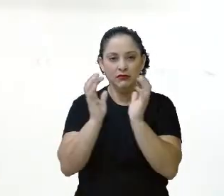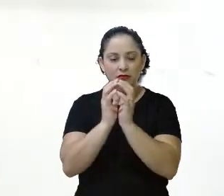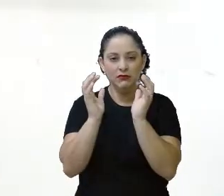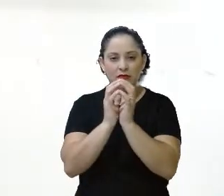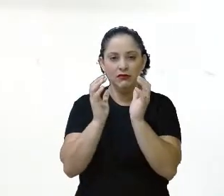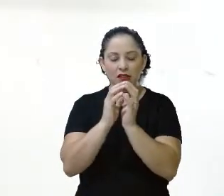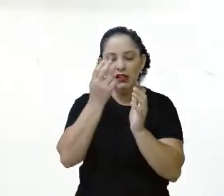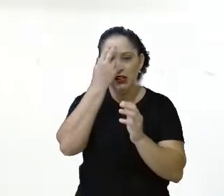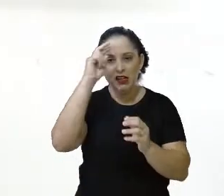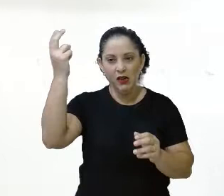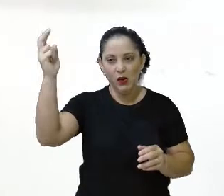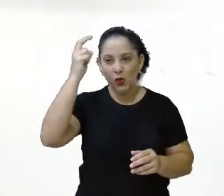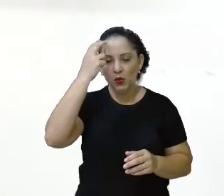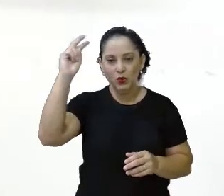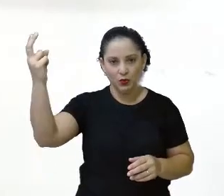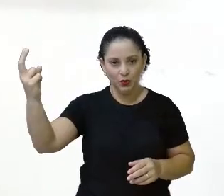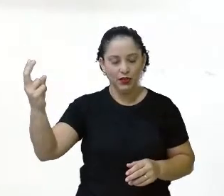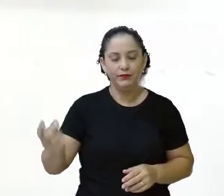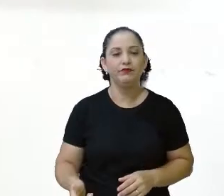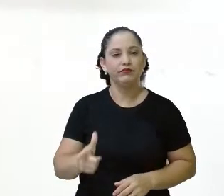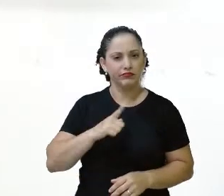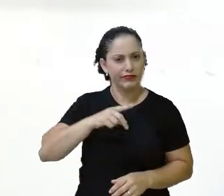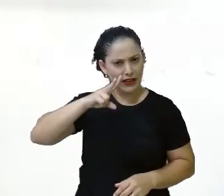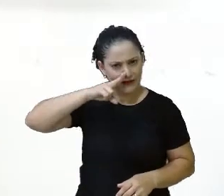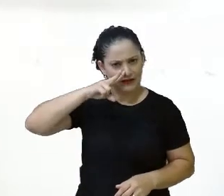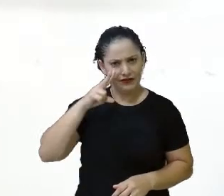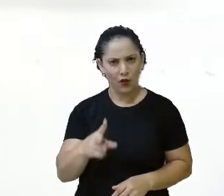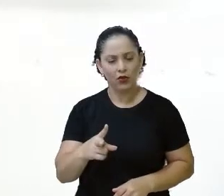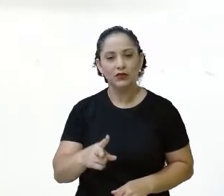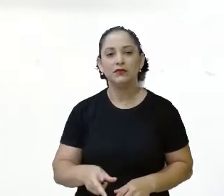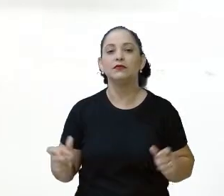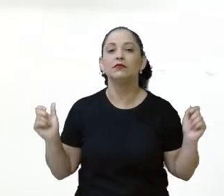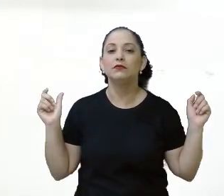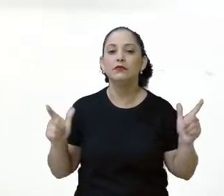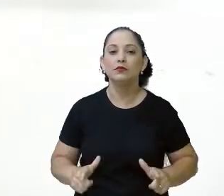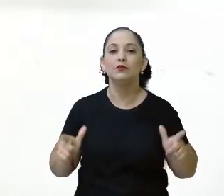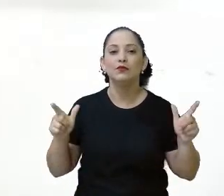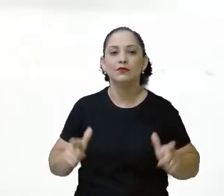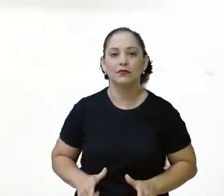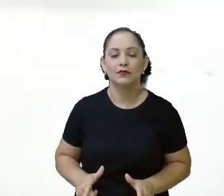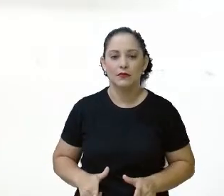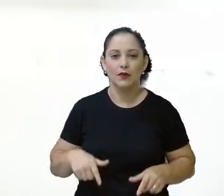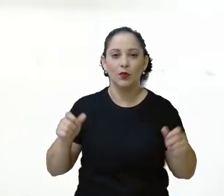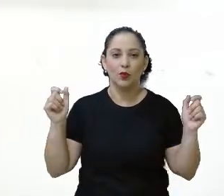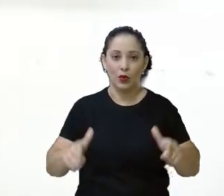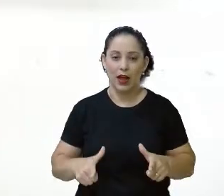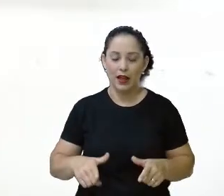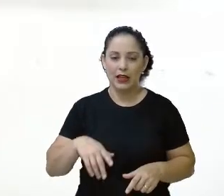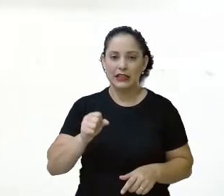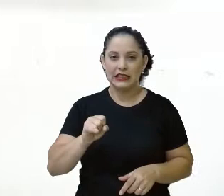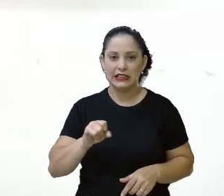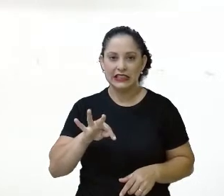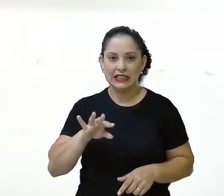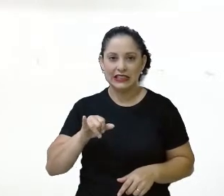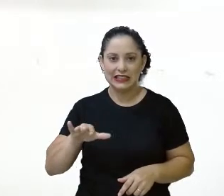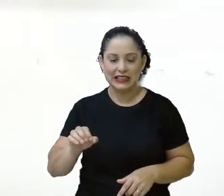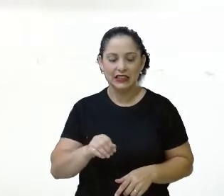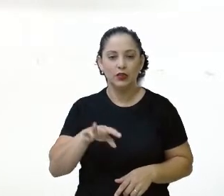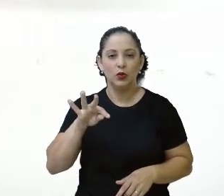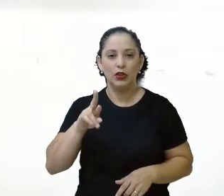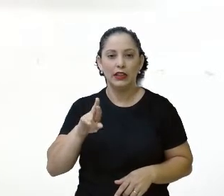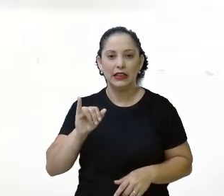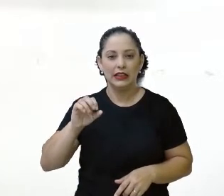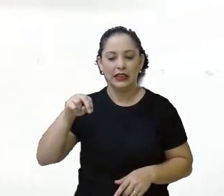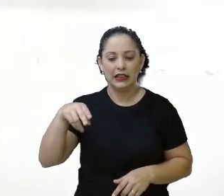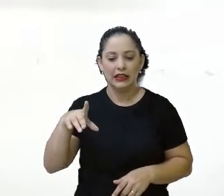é bastante assim mostrada, trabalhada, é o sítio da Trindade, que fica no bairro de Casa Amarela.